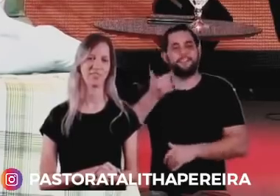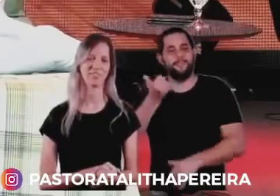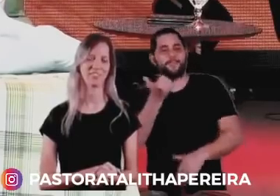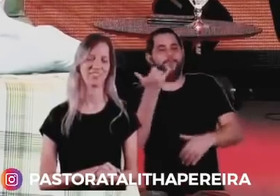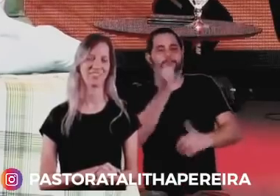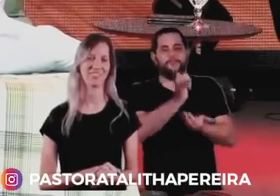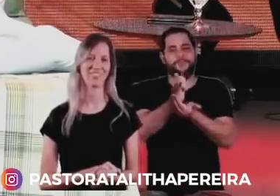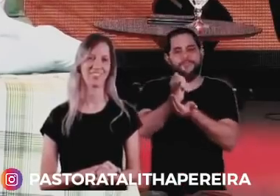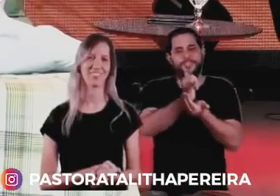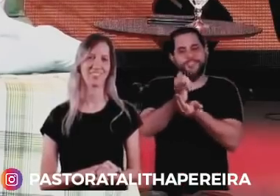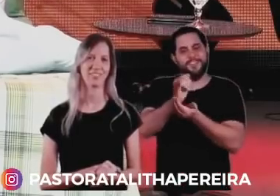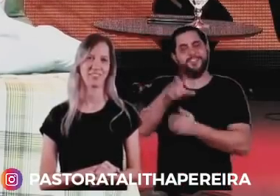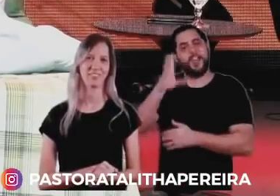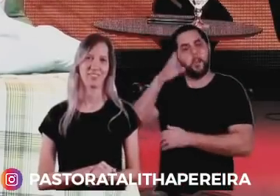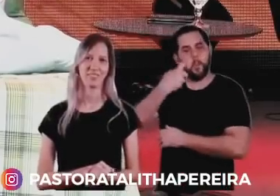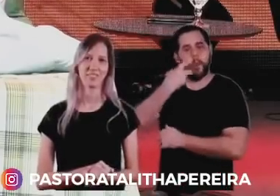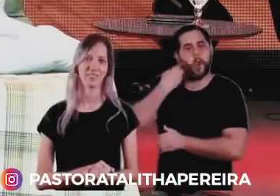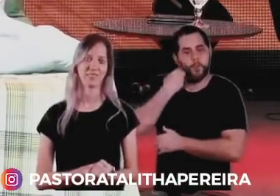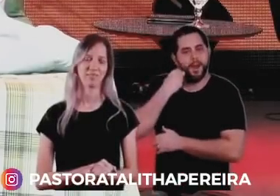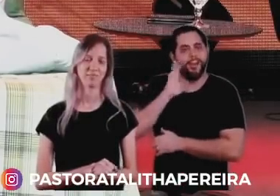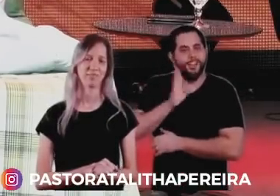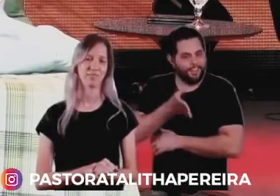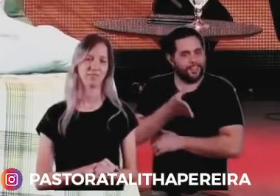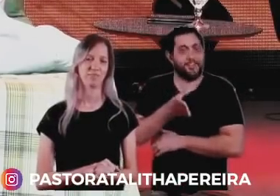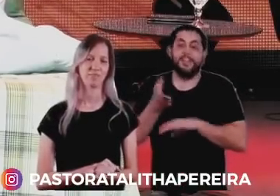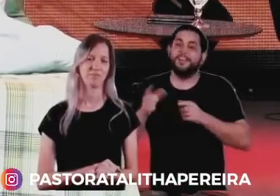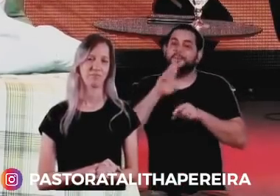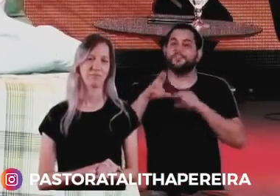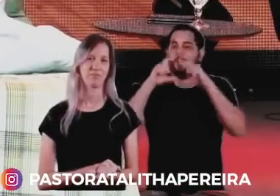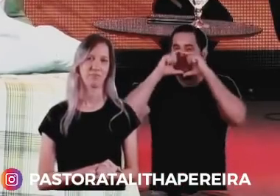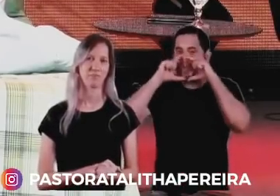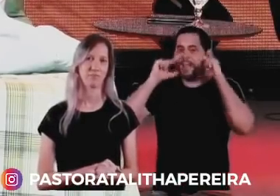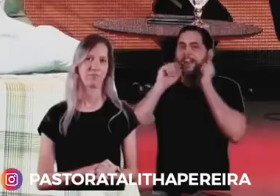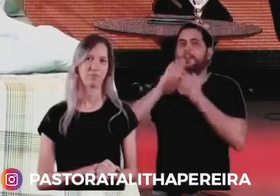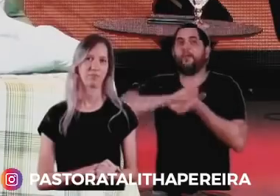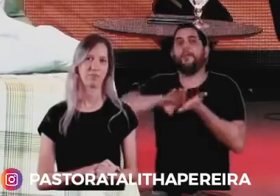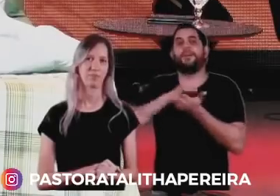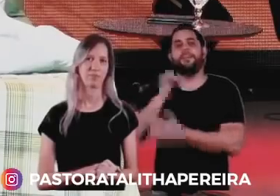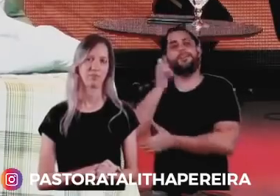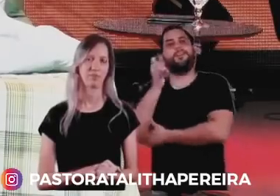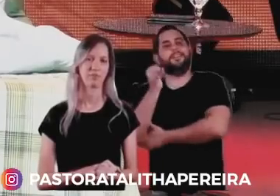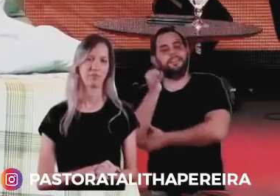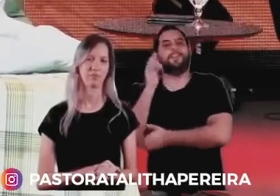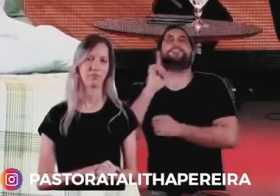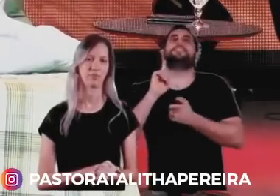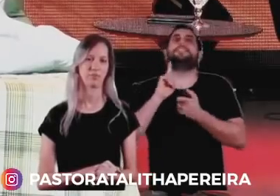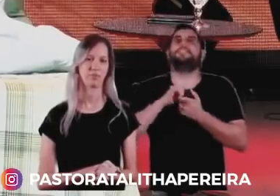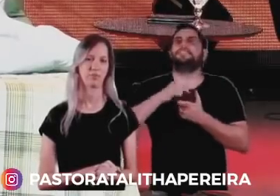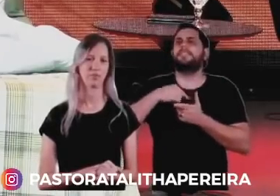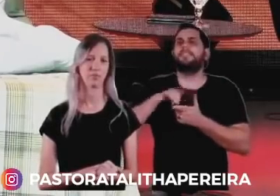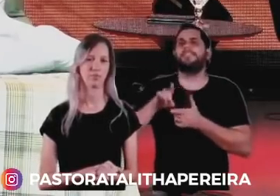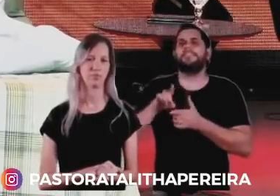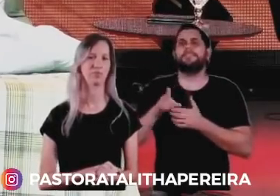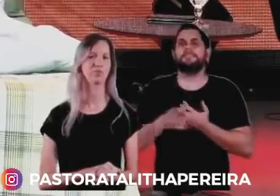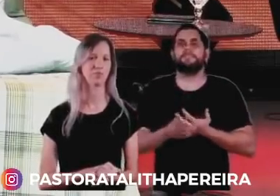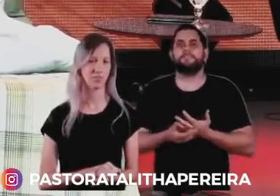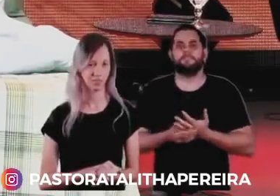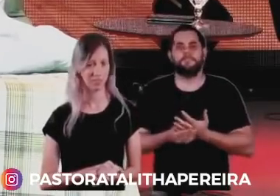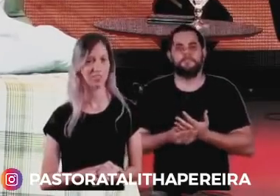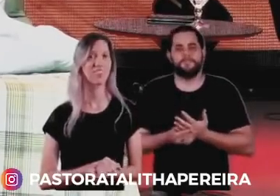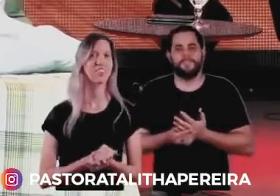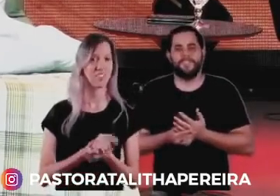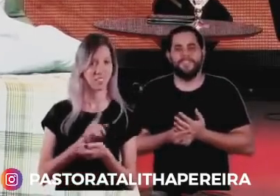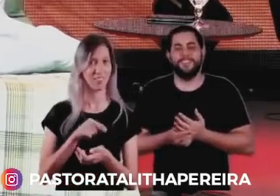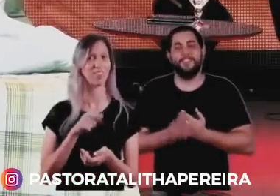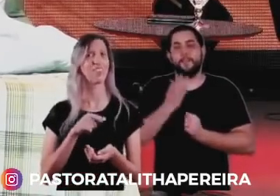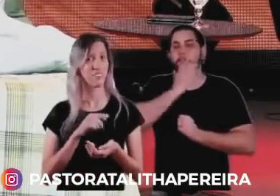assalto. Era o roubo, era um assalto. O mascarado entrou no banco, um assalto. O mascarado entrou no supermercado hoje. No tempo dele,